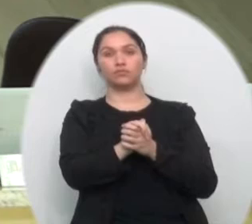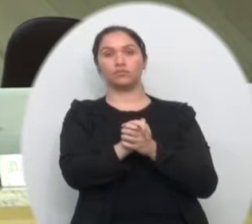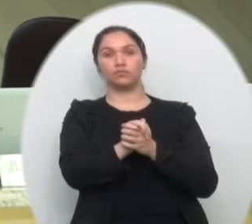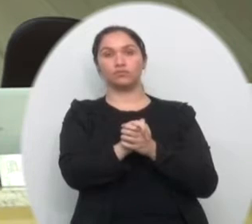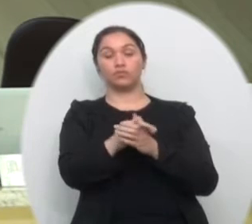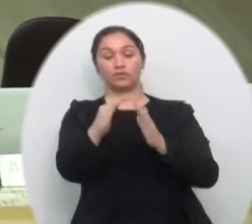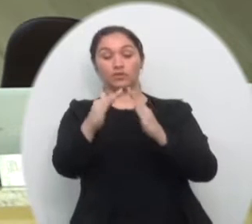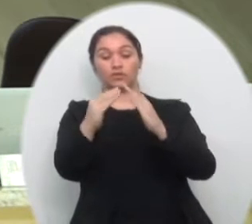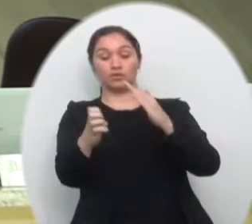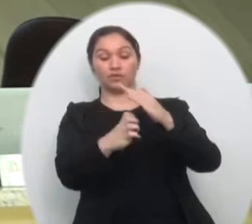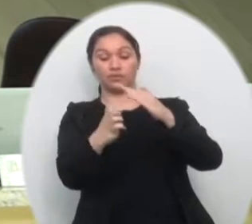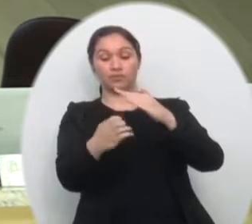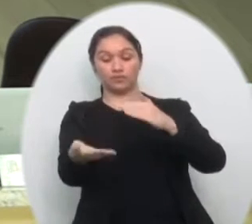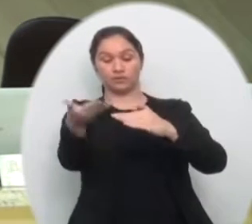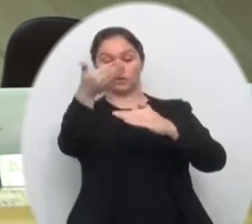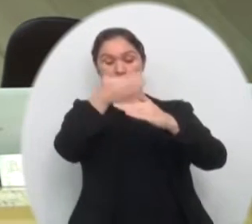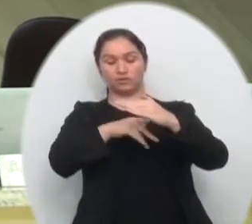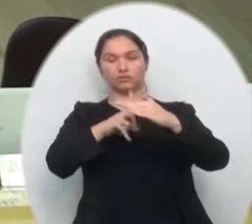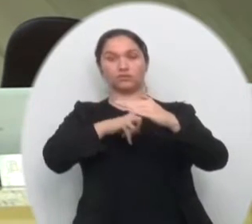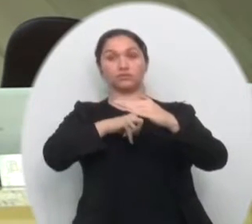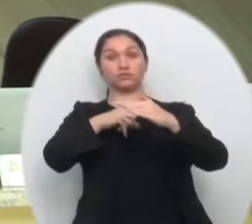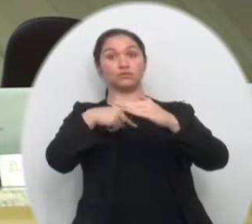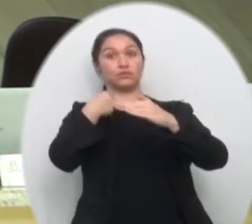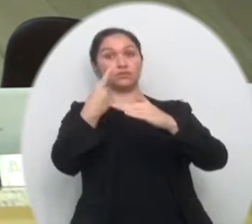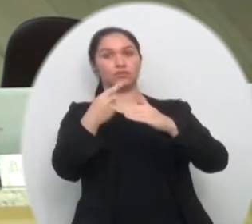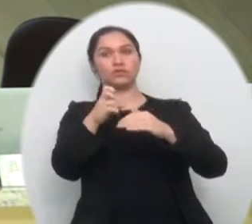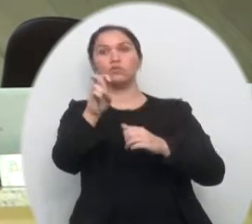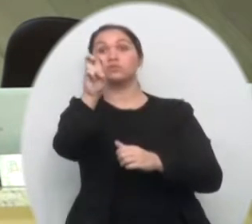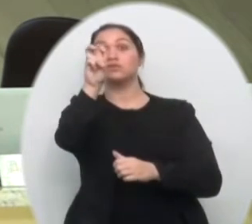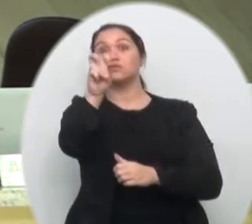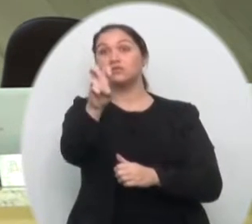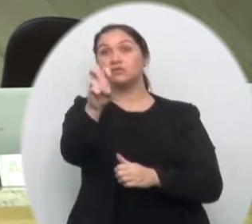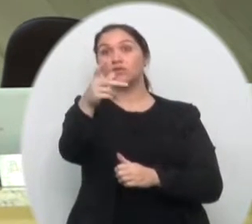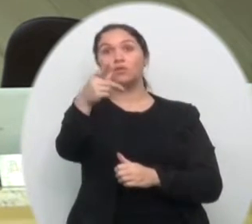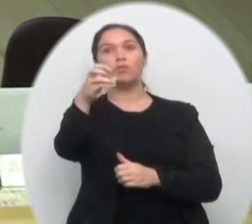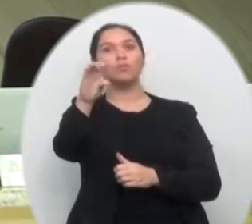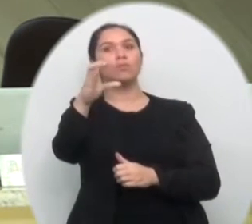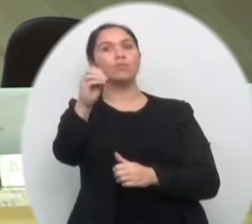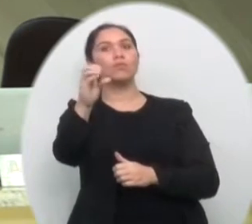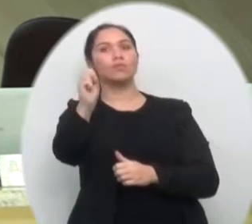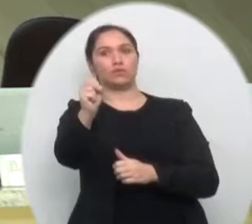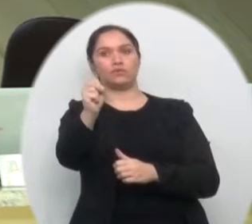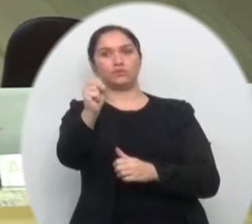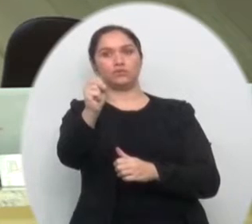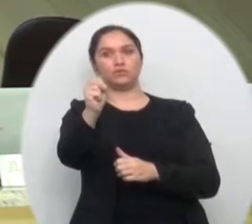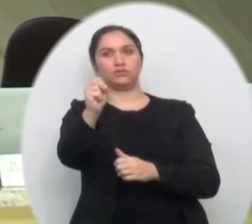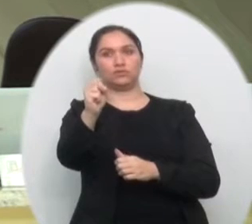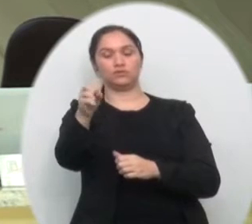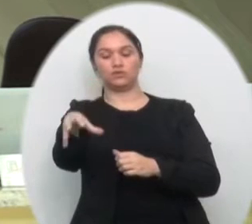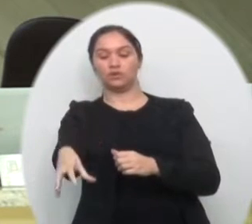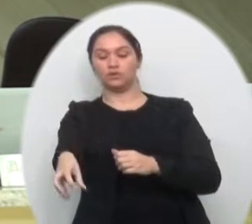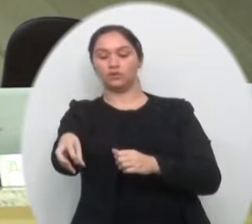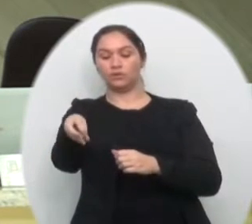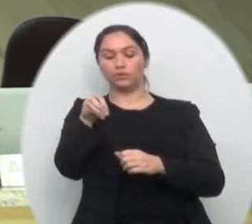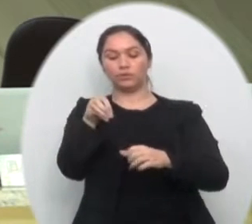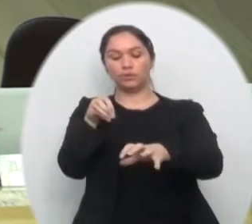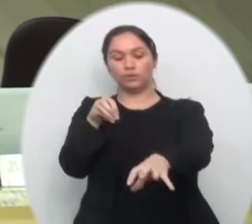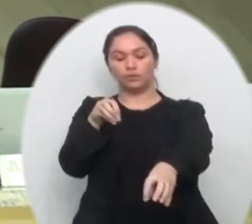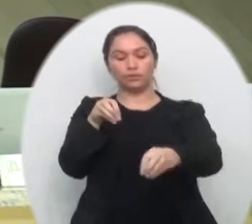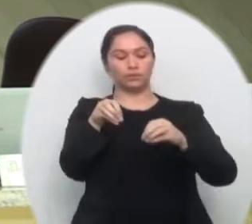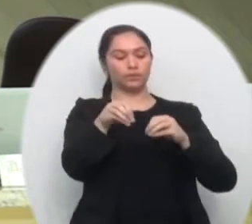e perto da empresa tem mais outro. Então são 5 poços artesianos puxando água praticamente quase o dia